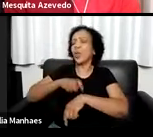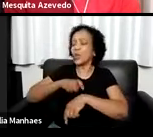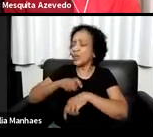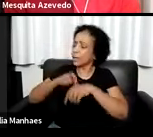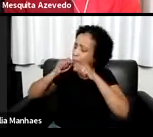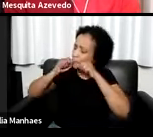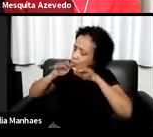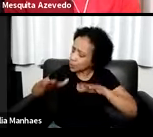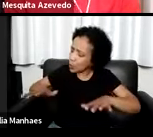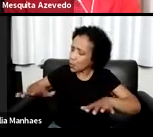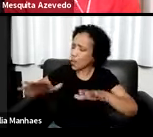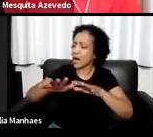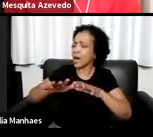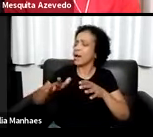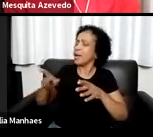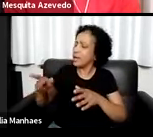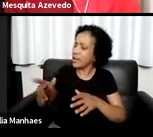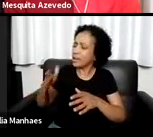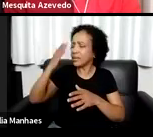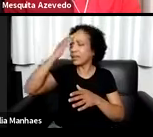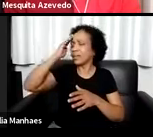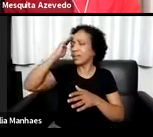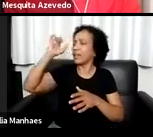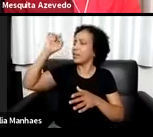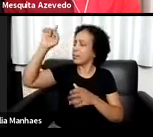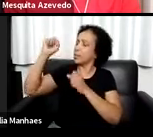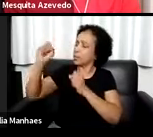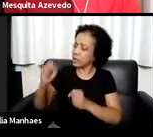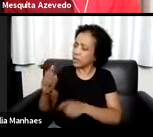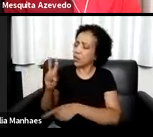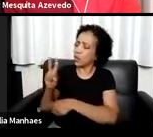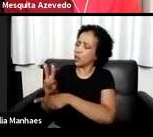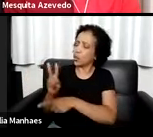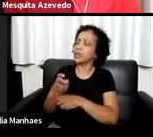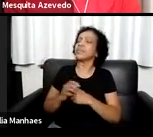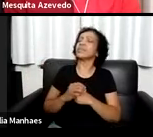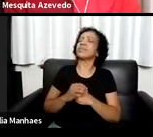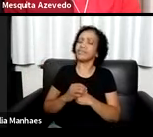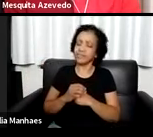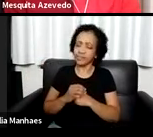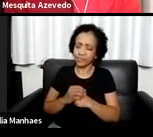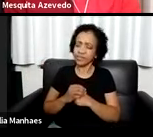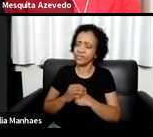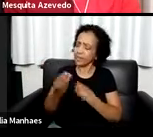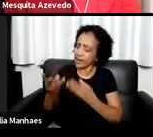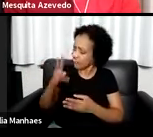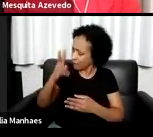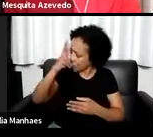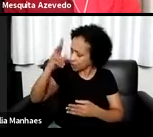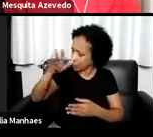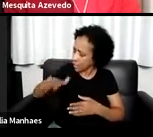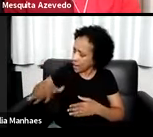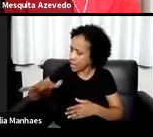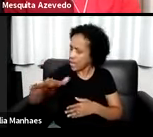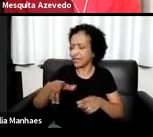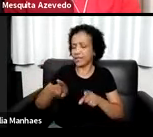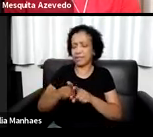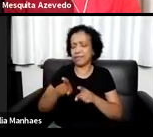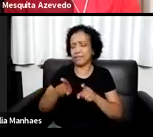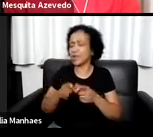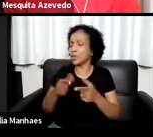para eles, Senhor. Ó Deus amado, cuida, fortalece, ajuda-os em nome de Jesus. Eu te peço, Senhor